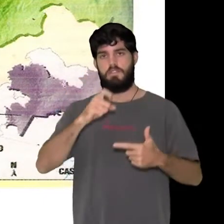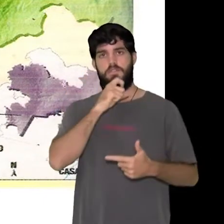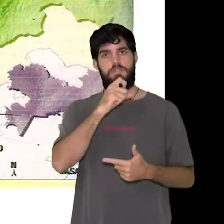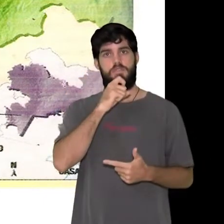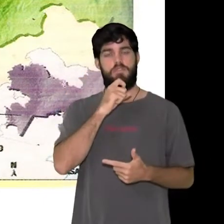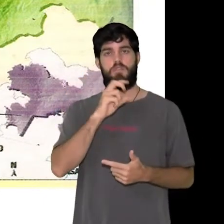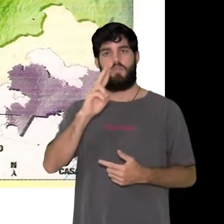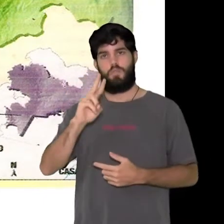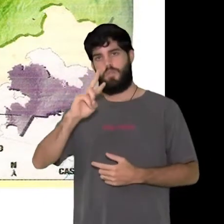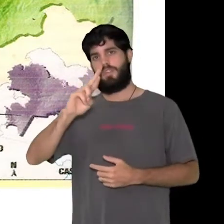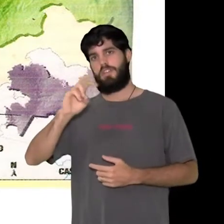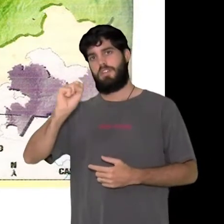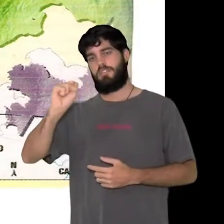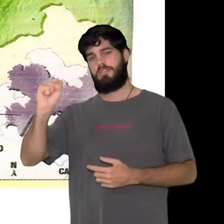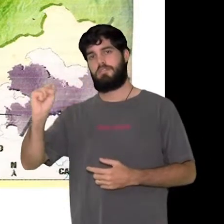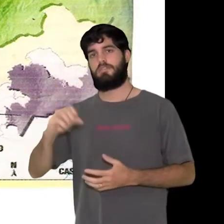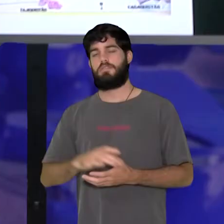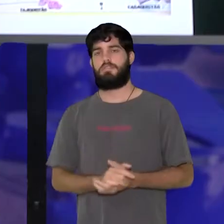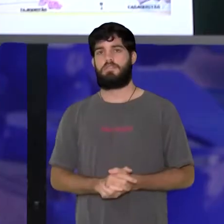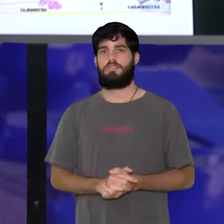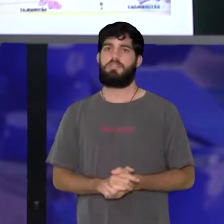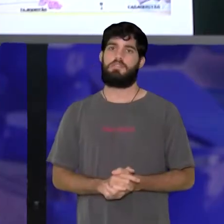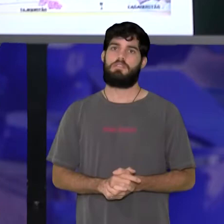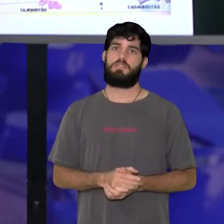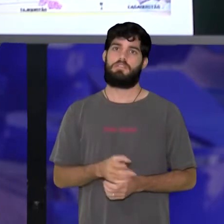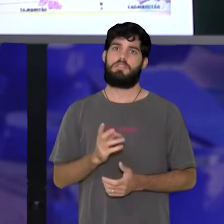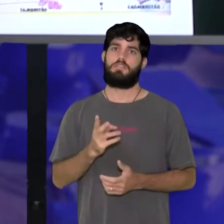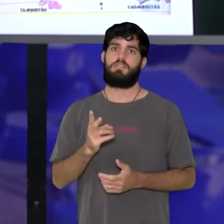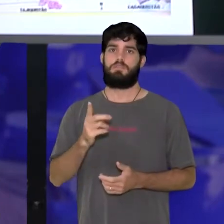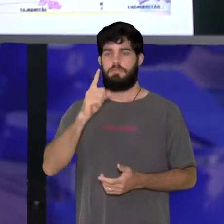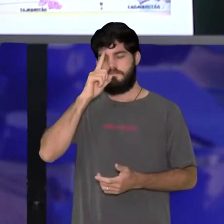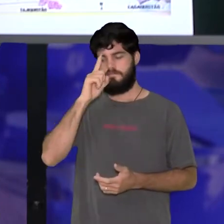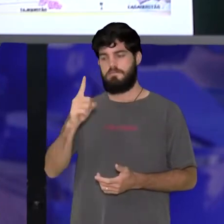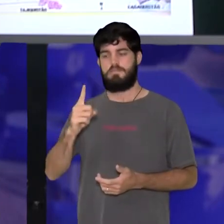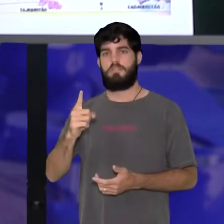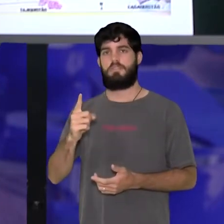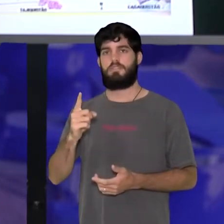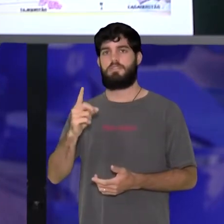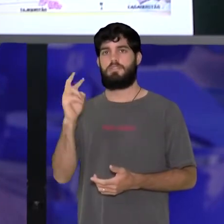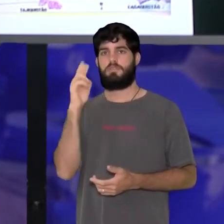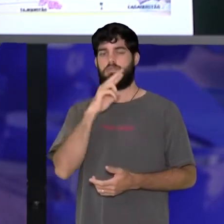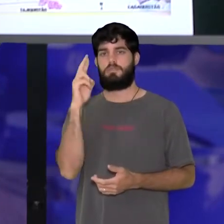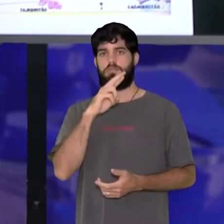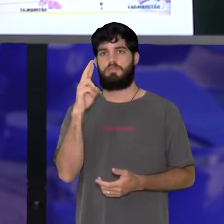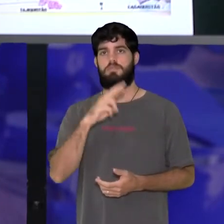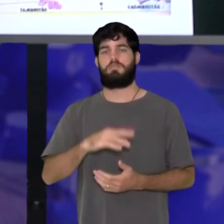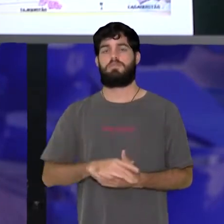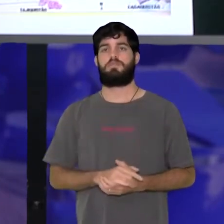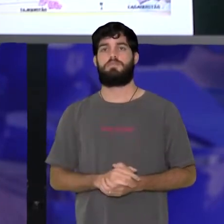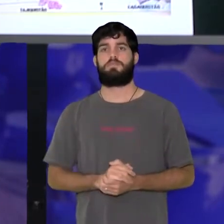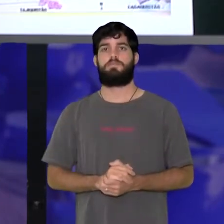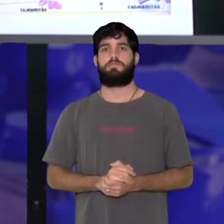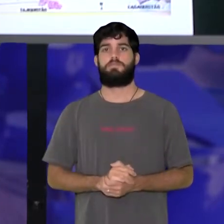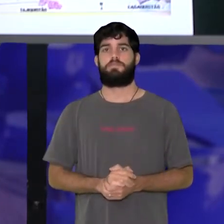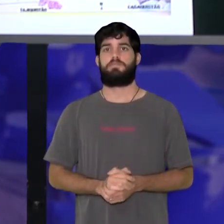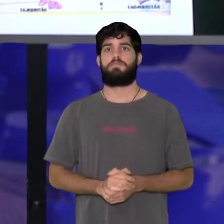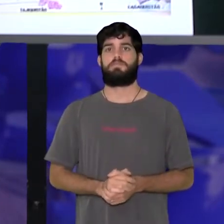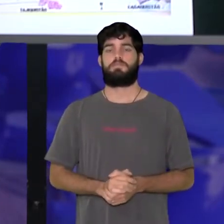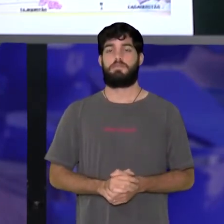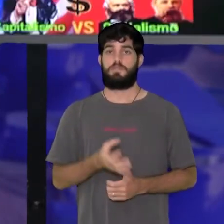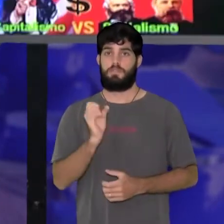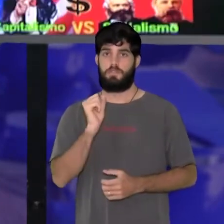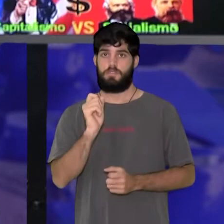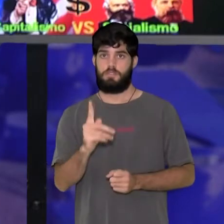seja, em todas as nações que eram comandadas pela Rússia, que foi quem primeiro fez a Revolução Socialista.